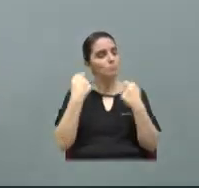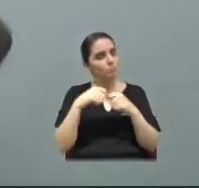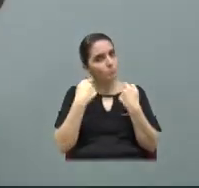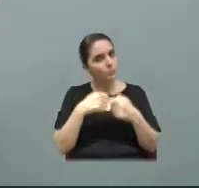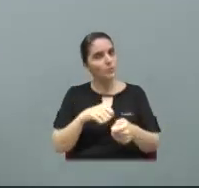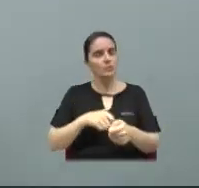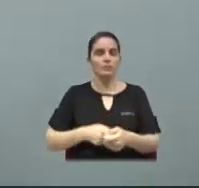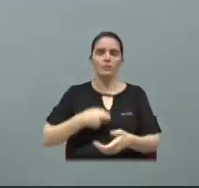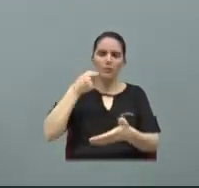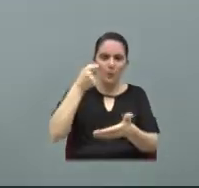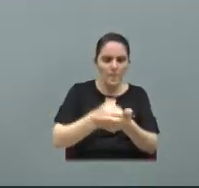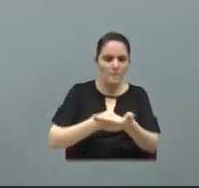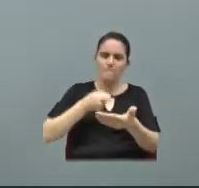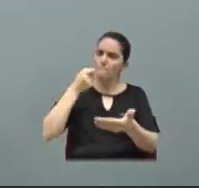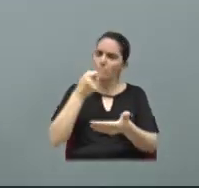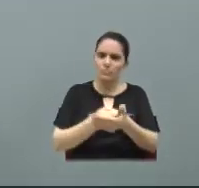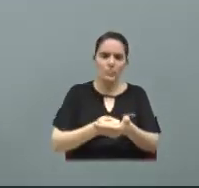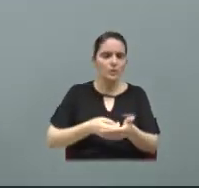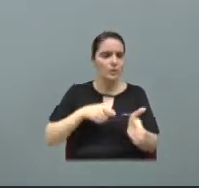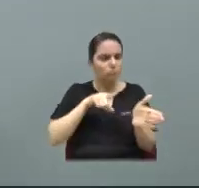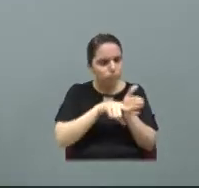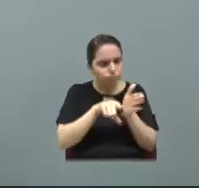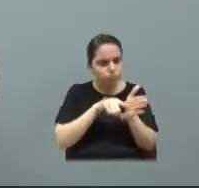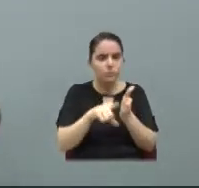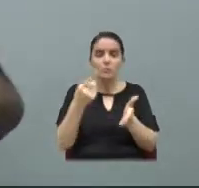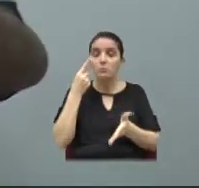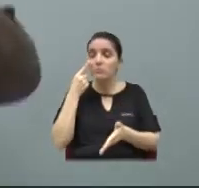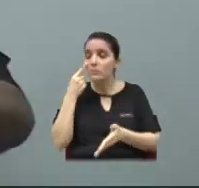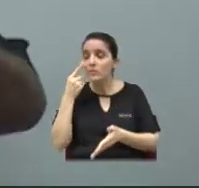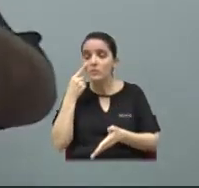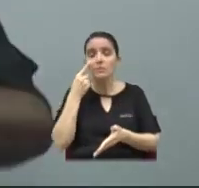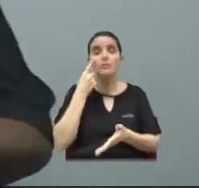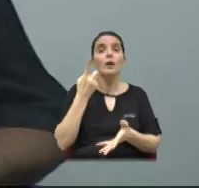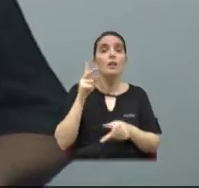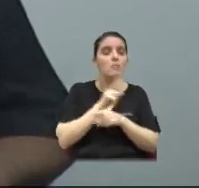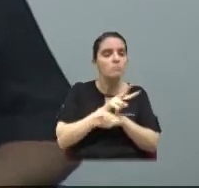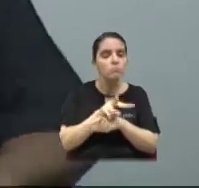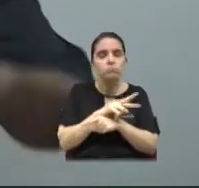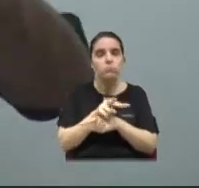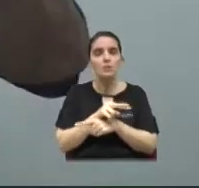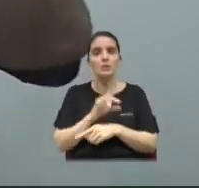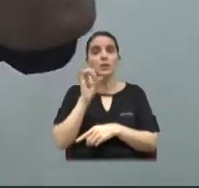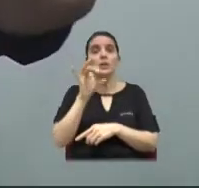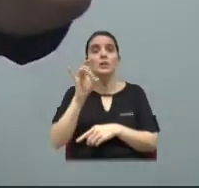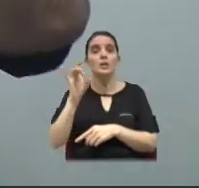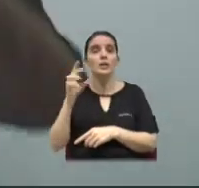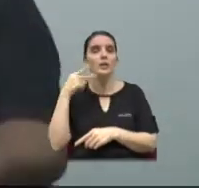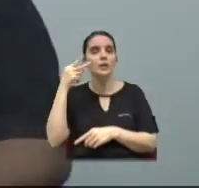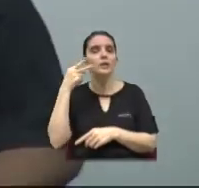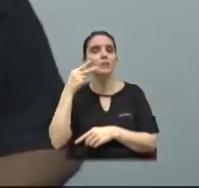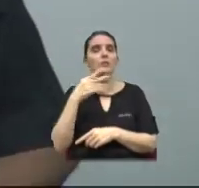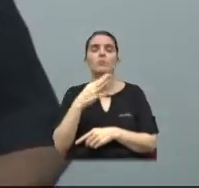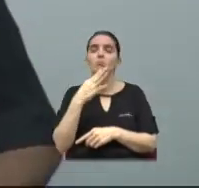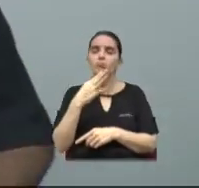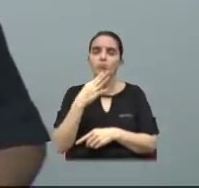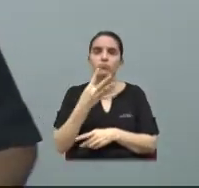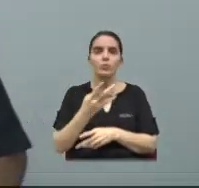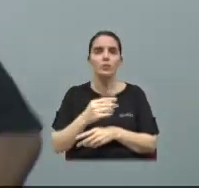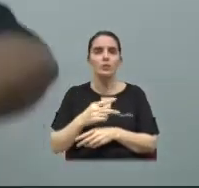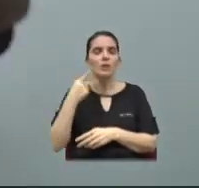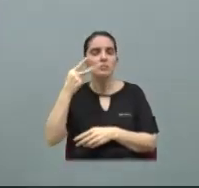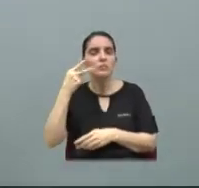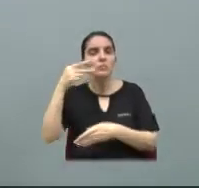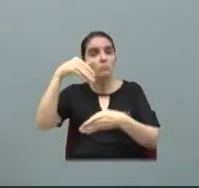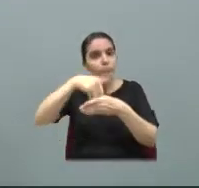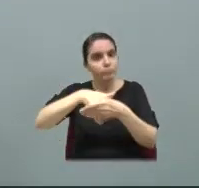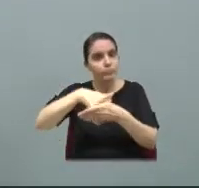devemos fiscalizar, devemos apontar. E cada um sabe do seu voto. Votamos a favor da moção da vereadora Lu,